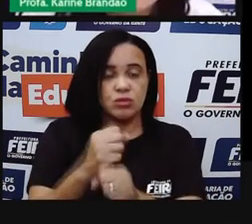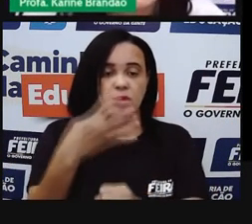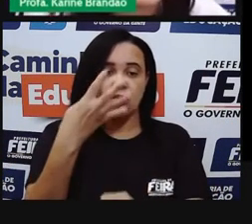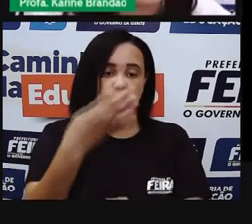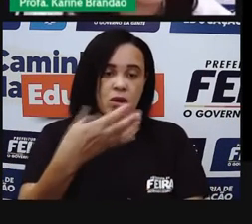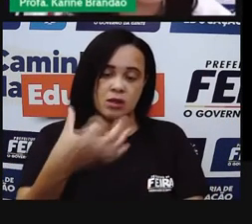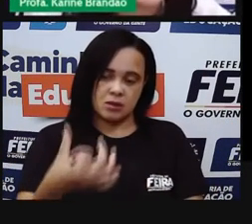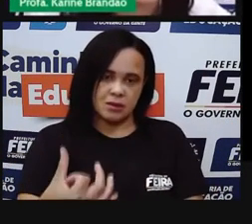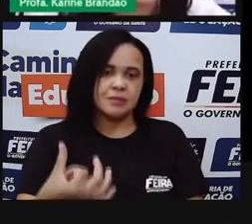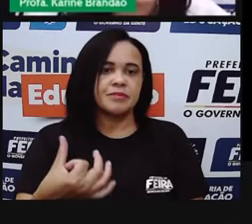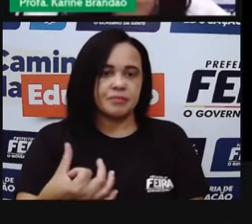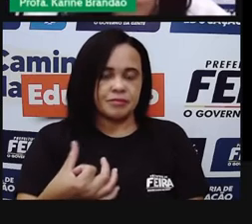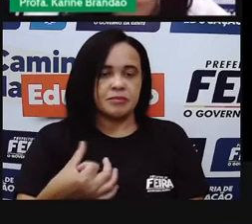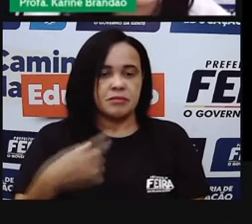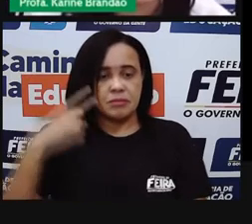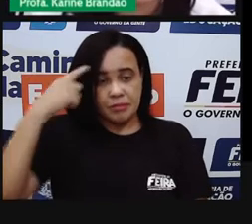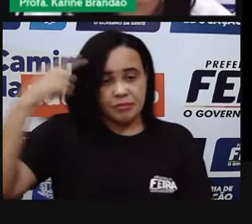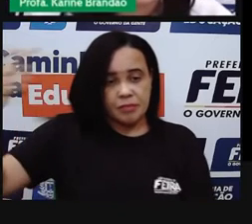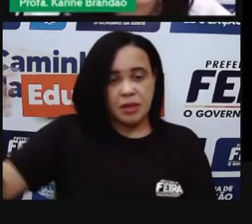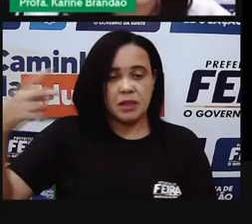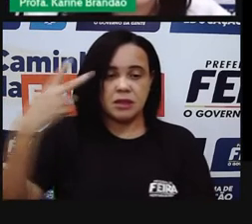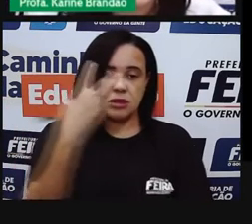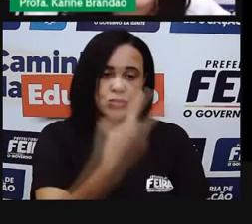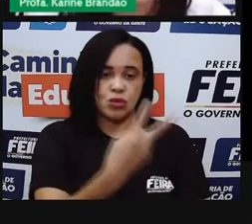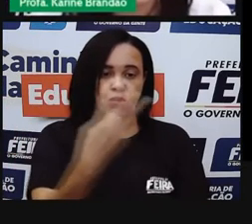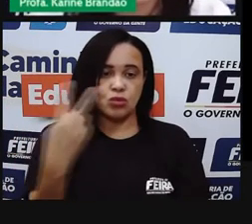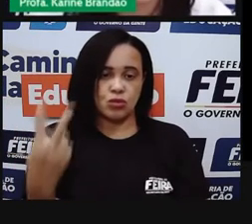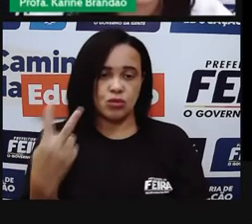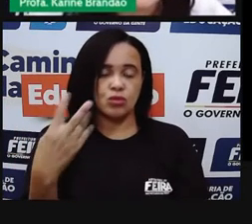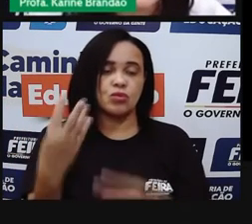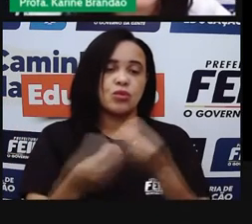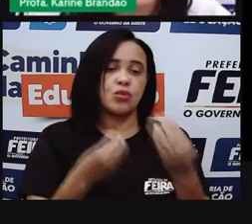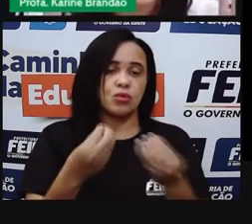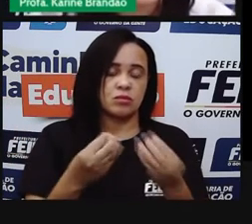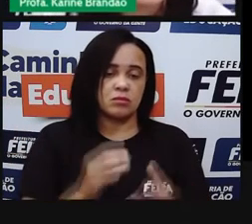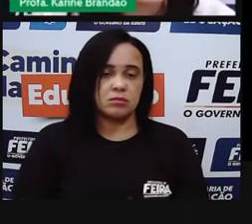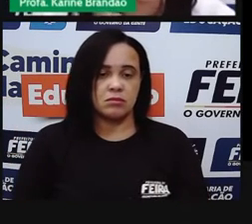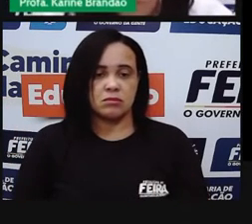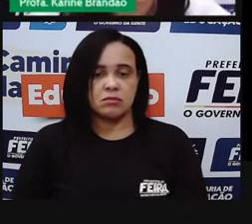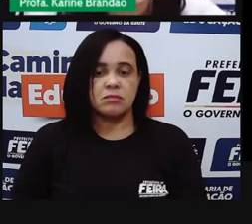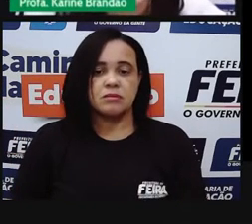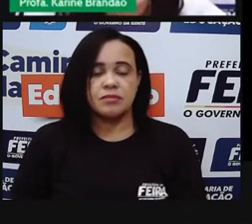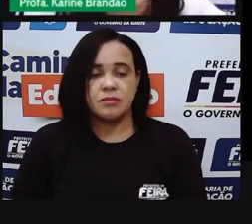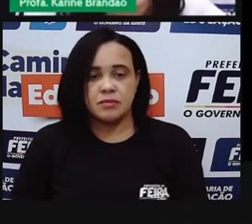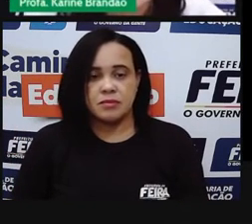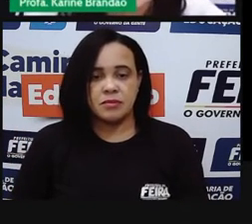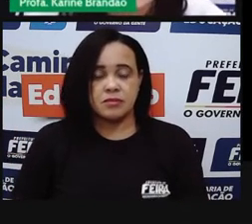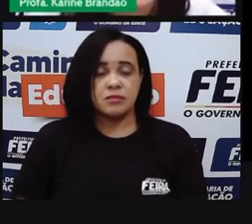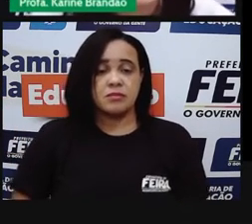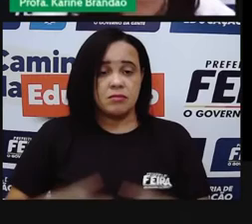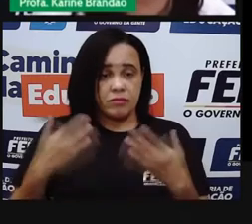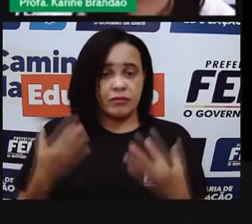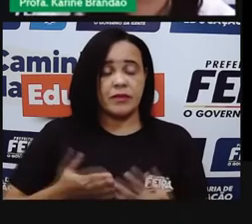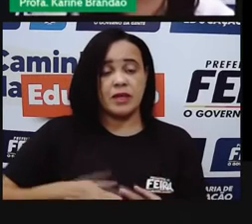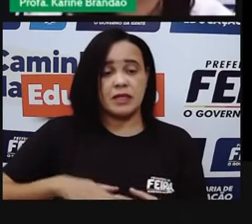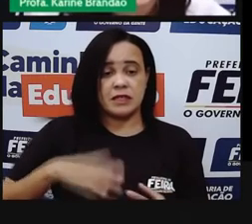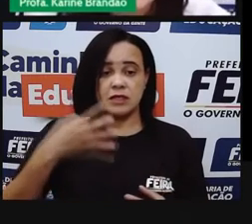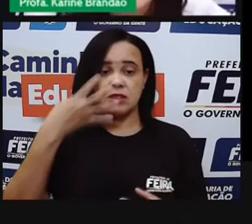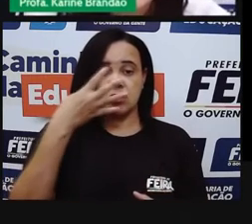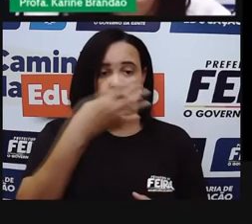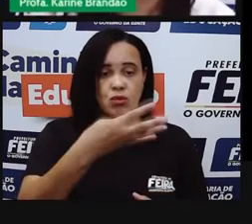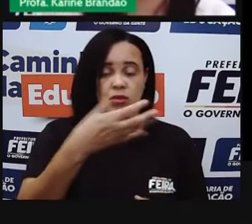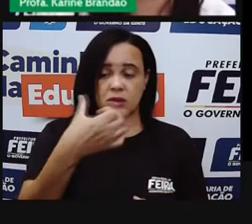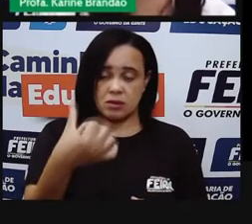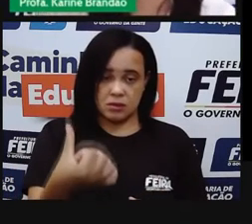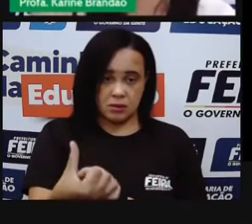cromossomos. Pensando em pares, né? Agora, como é que a gente faz isso? Pega 46 e divide por 2. Dá quanto?